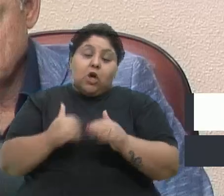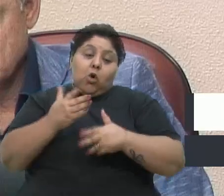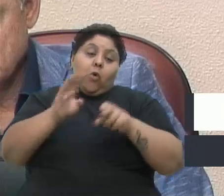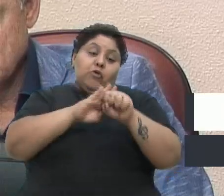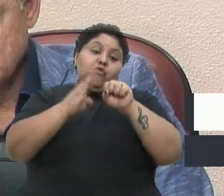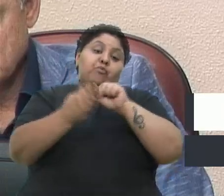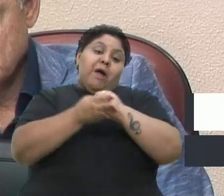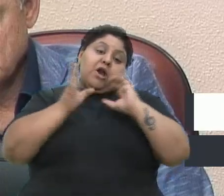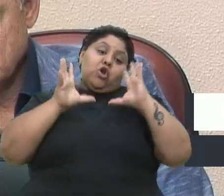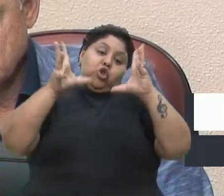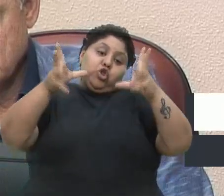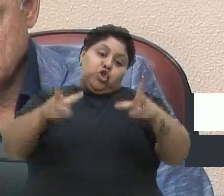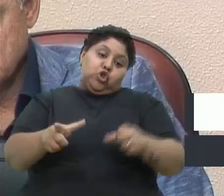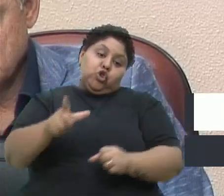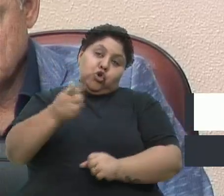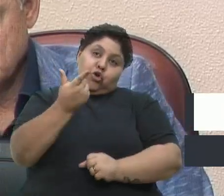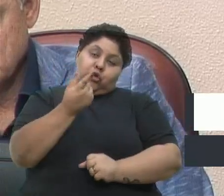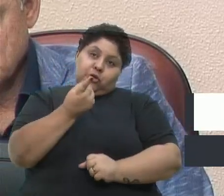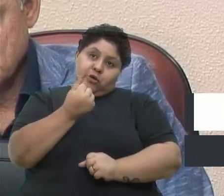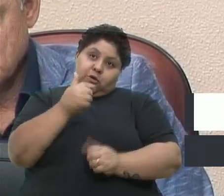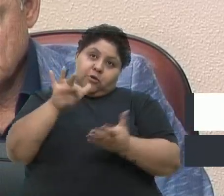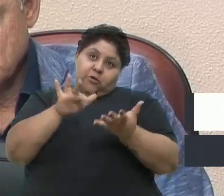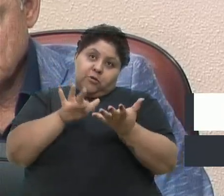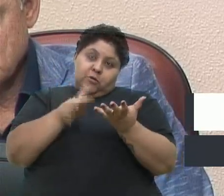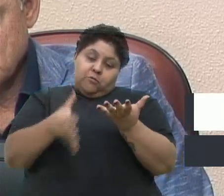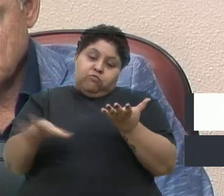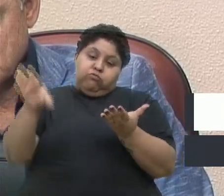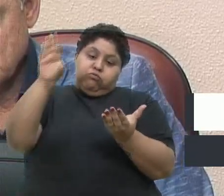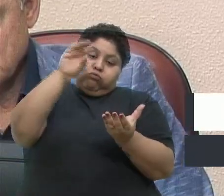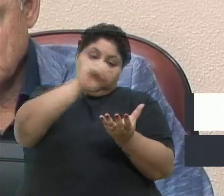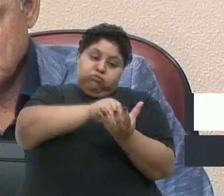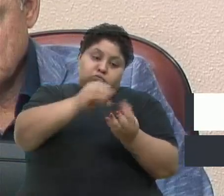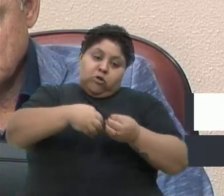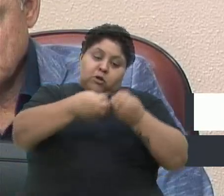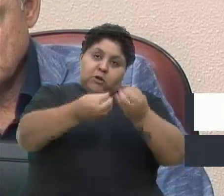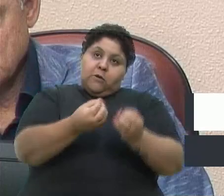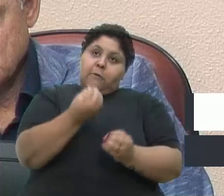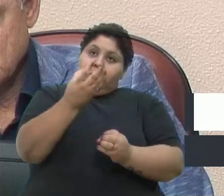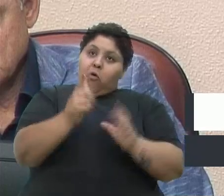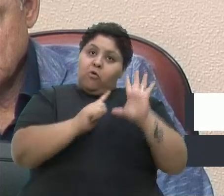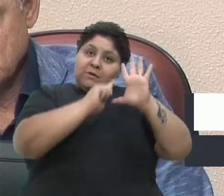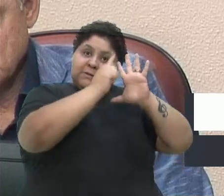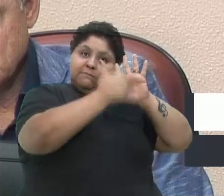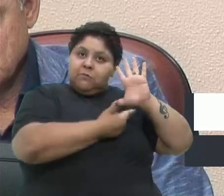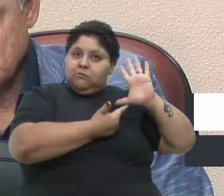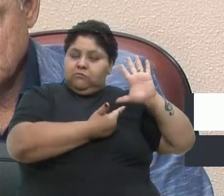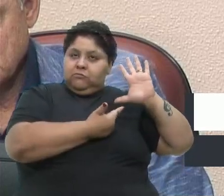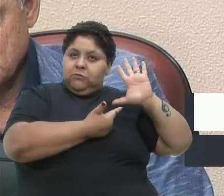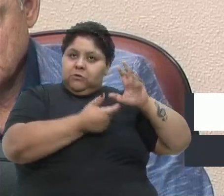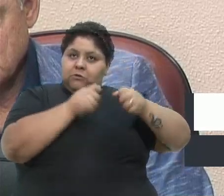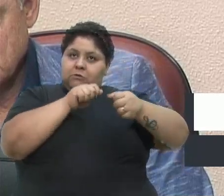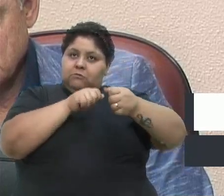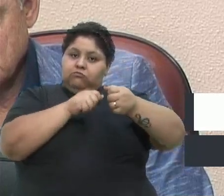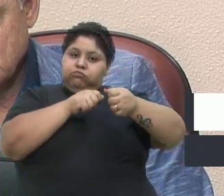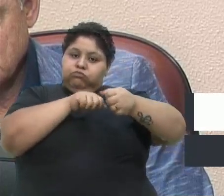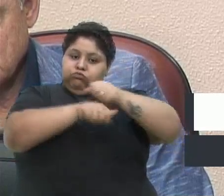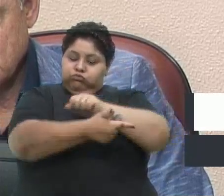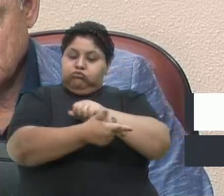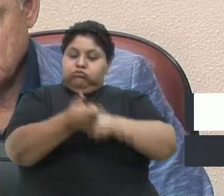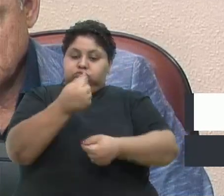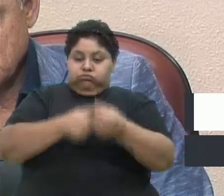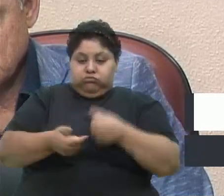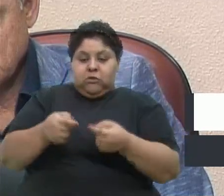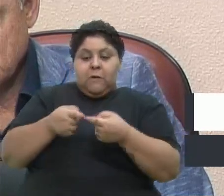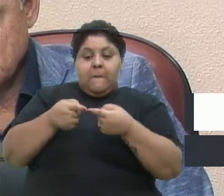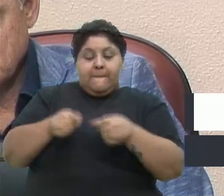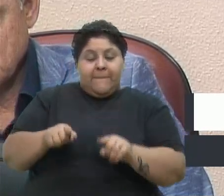inteiro, então esse dinheiro para a Codeca vejo em boas mãos que a prefeitura está fazendo, o investimento da administração, mas